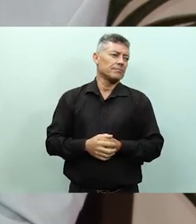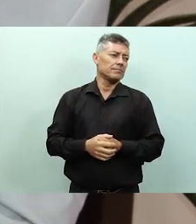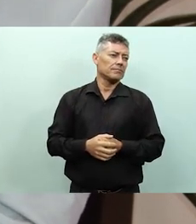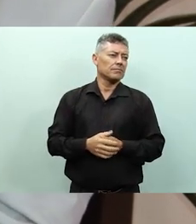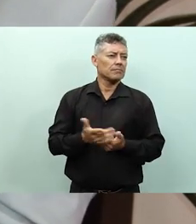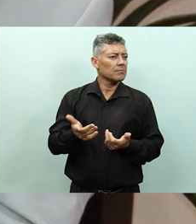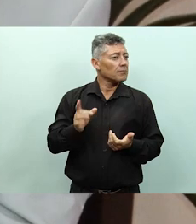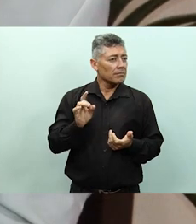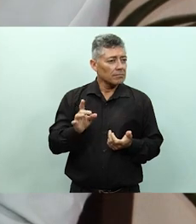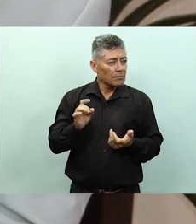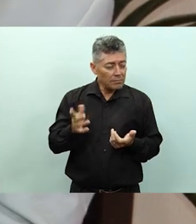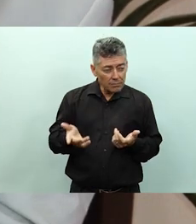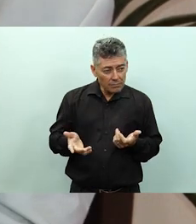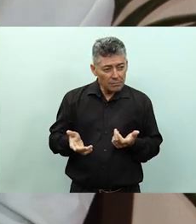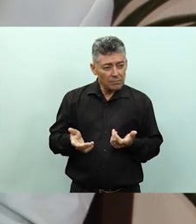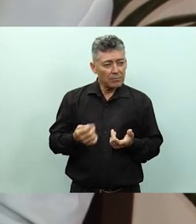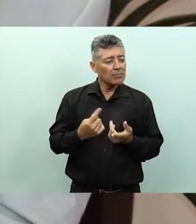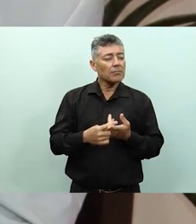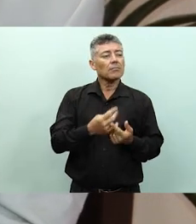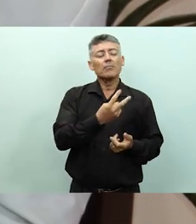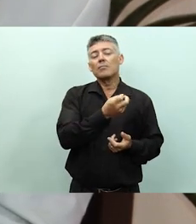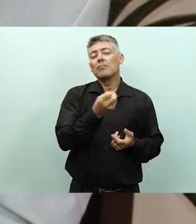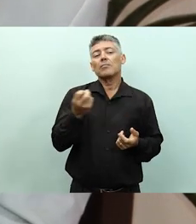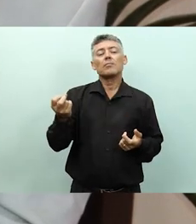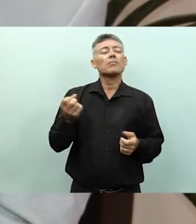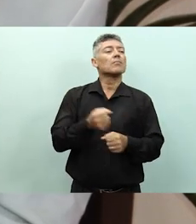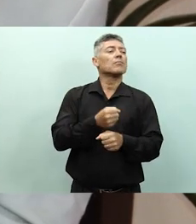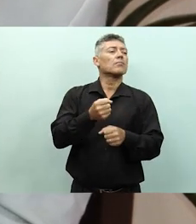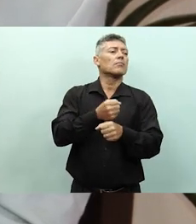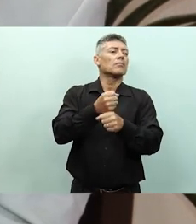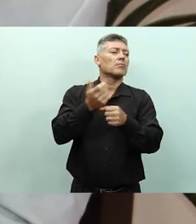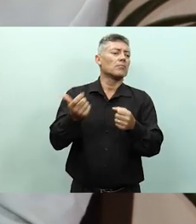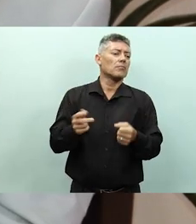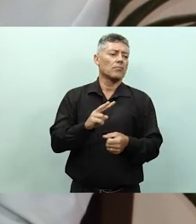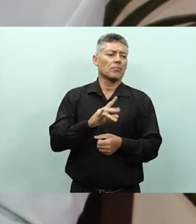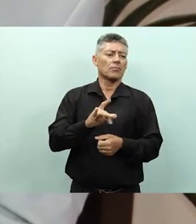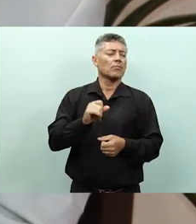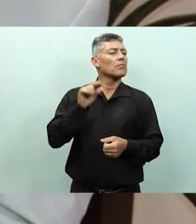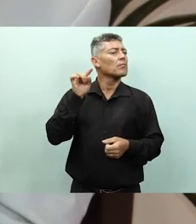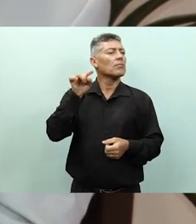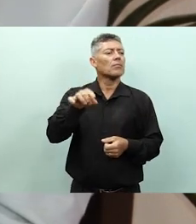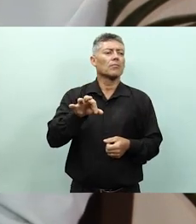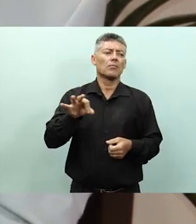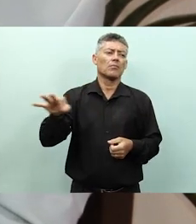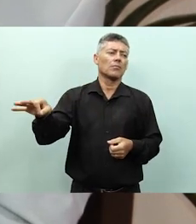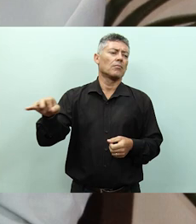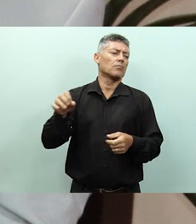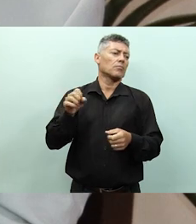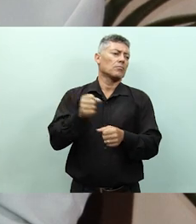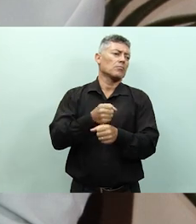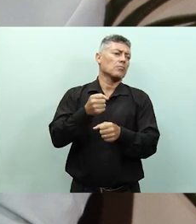Só para dizer isso fora 200 obras que se forem. Vilma fez mais de 1000 obras em Natal.